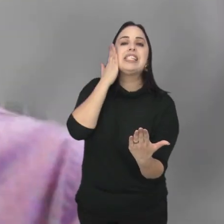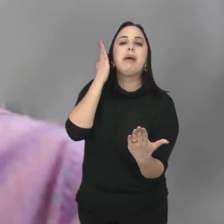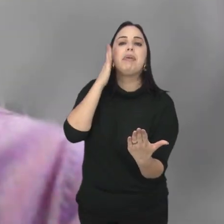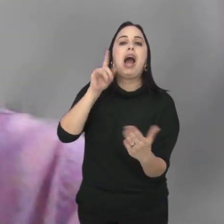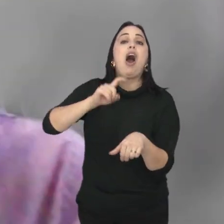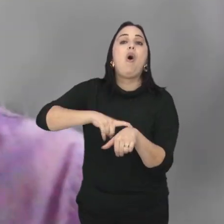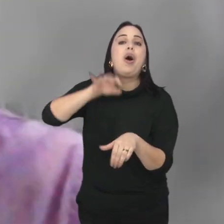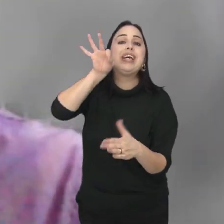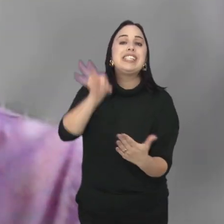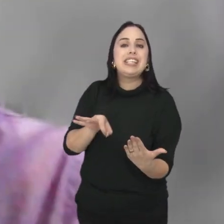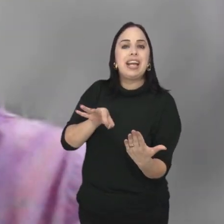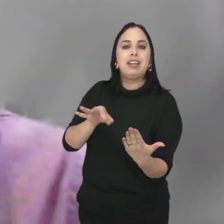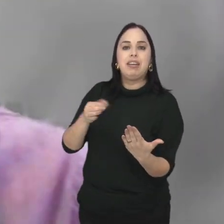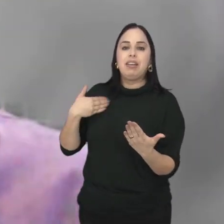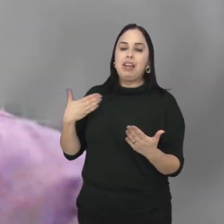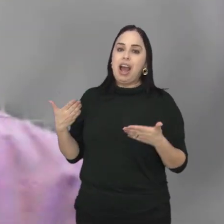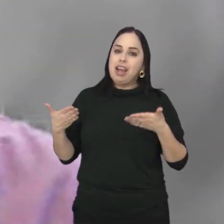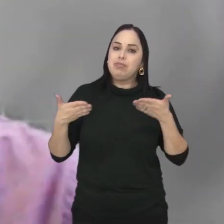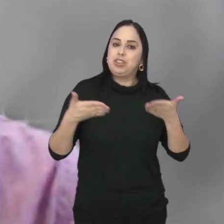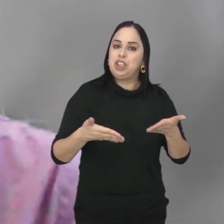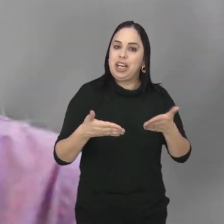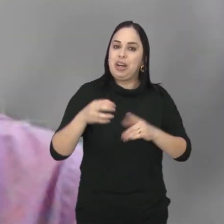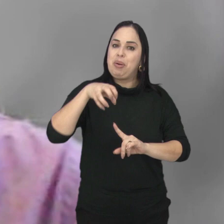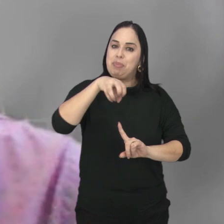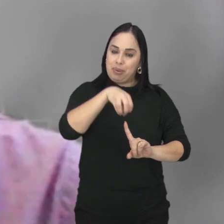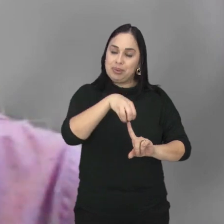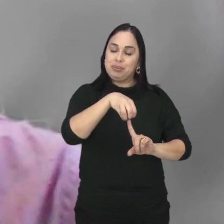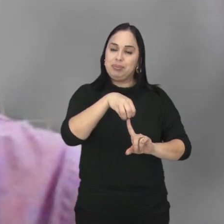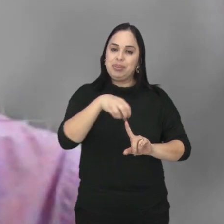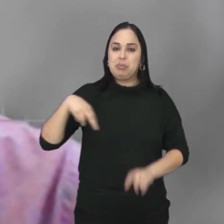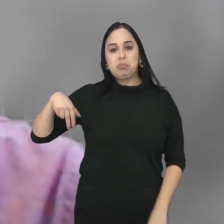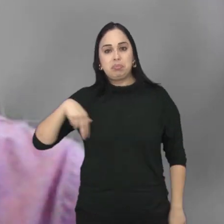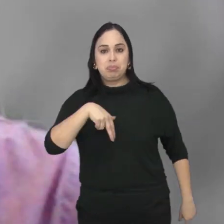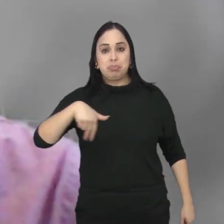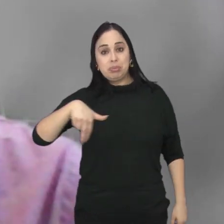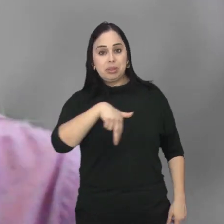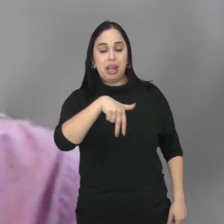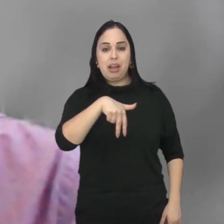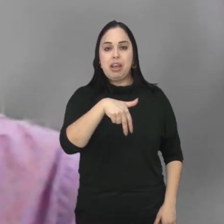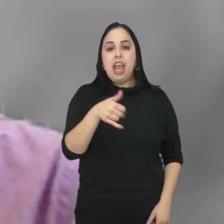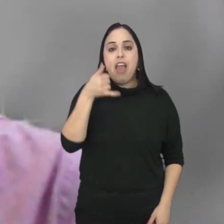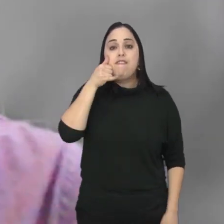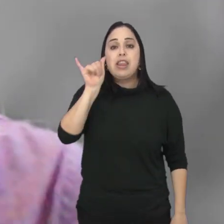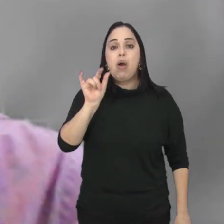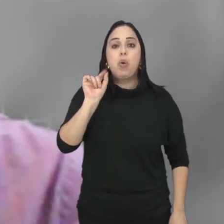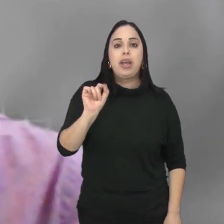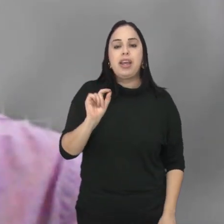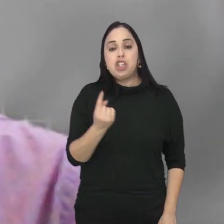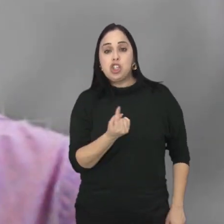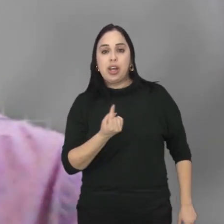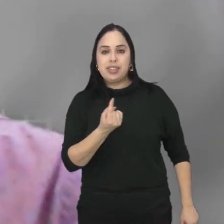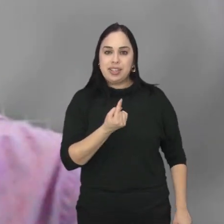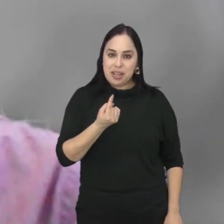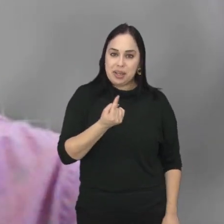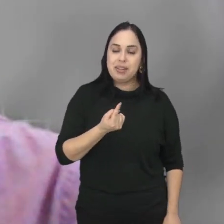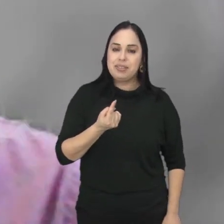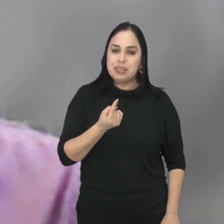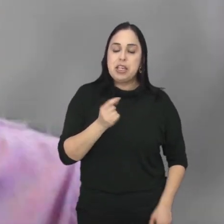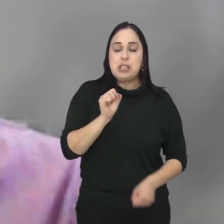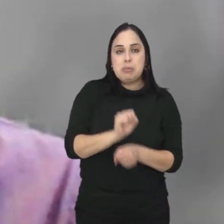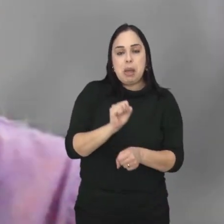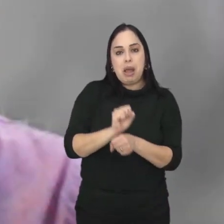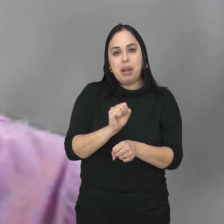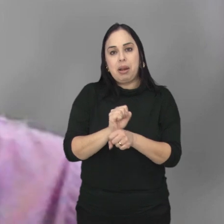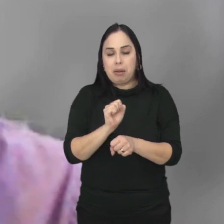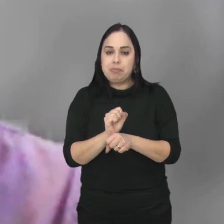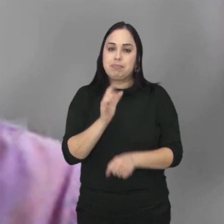minutos, 7 minutos, ela justamente já faz aquele percurso até o ponto de ônibus para assim evitar ficar exposta ali no ponto de ônibus